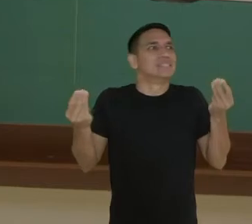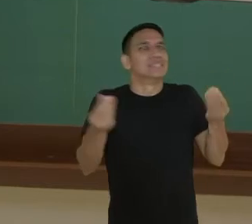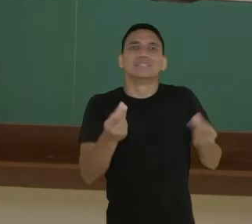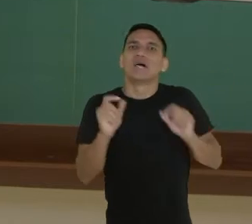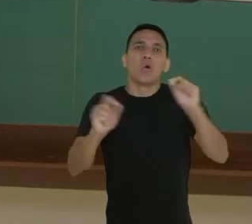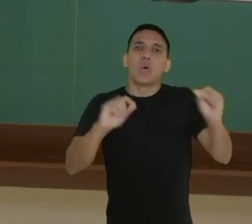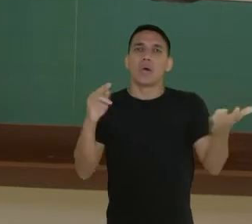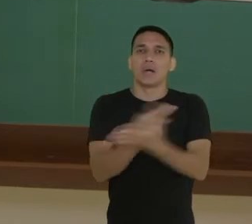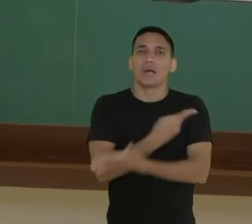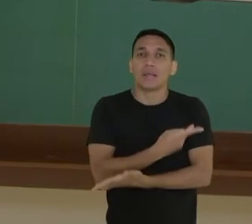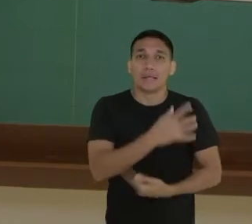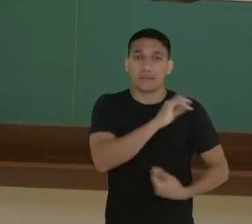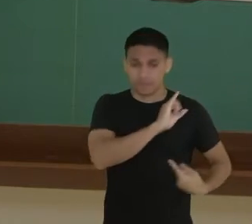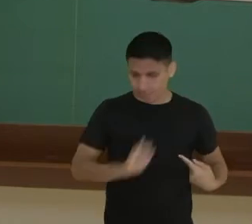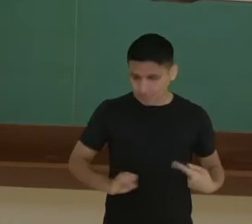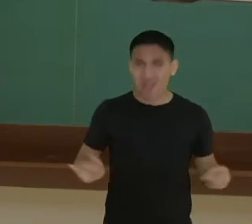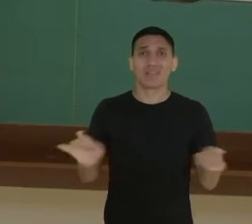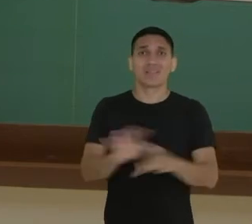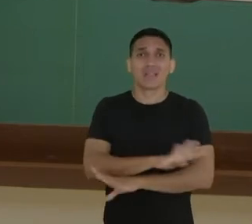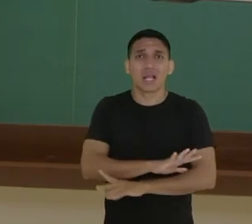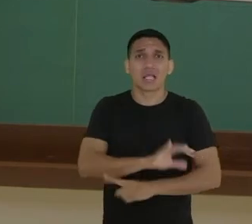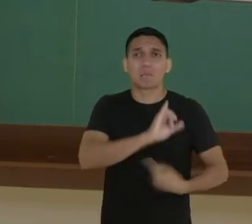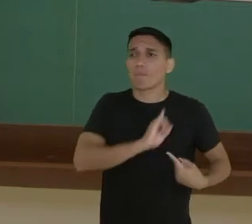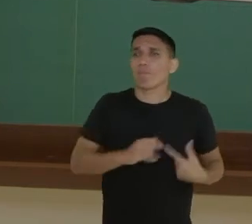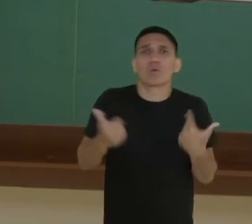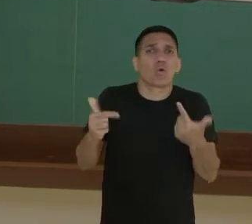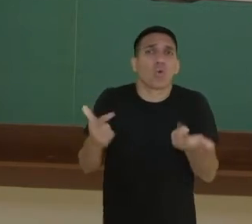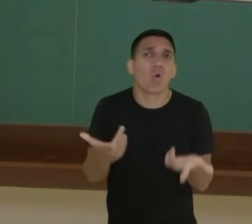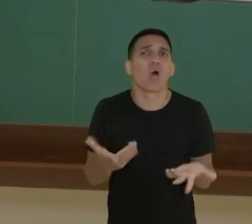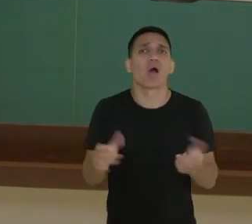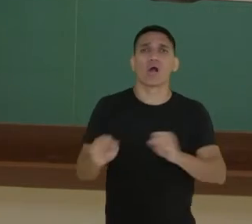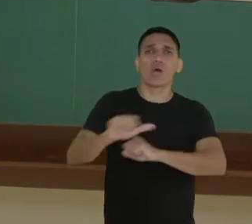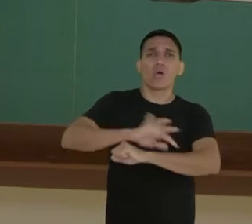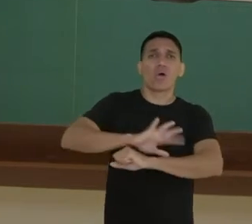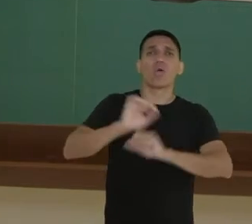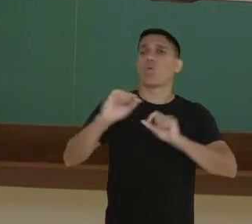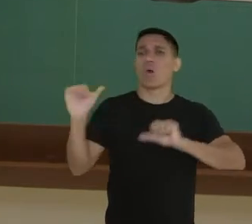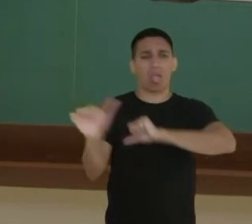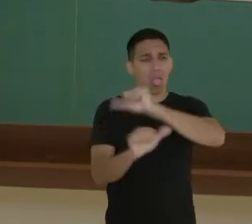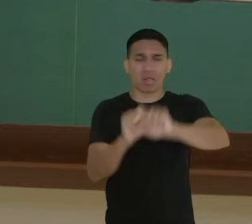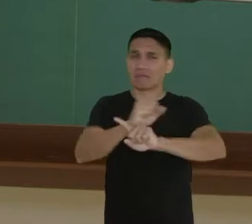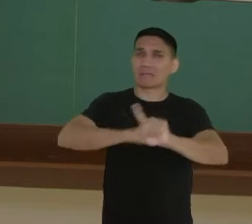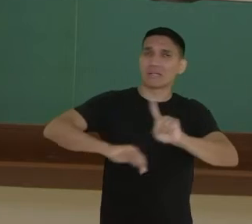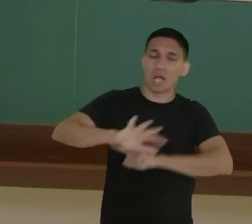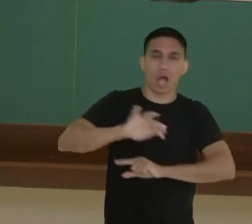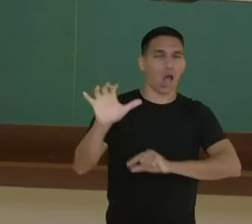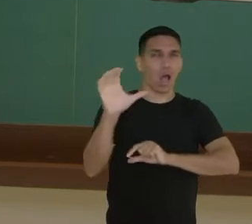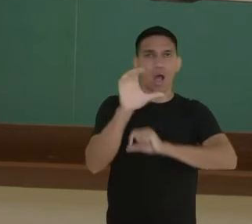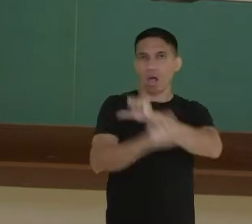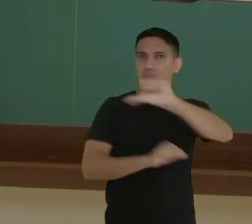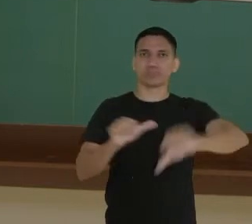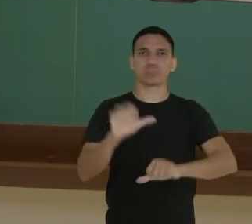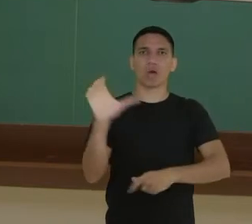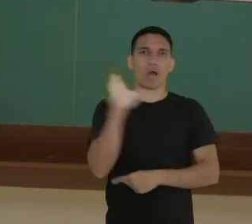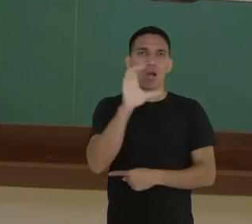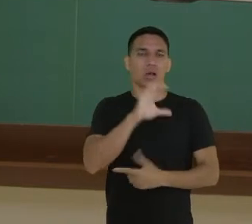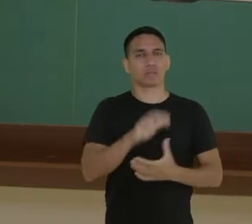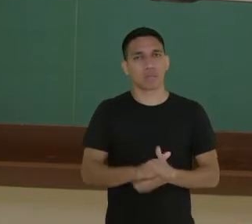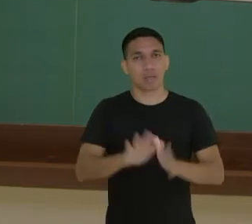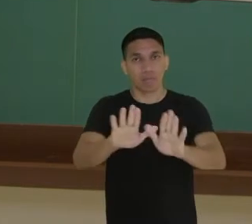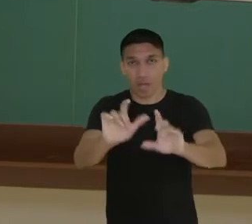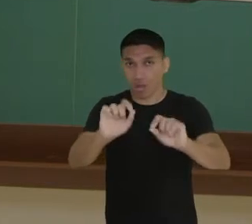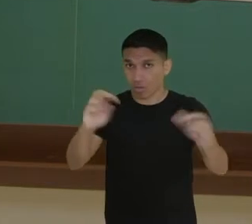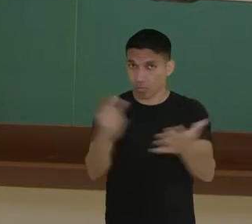com o fim do Império Romano, sem um imperador, uma sociedade que se transformou, muito rápido, mas a